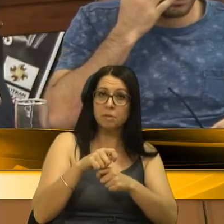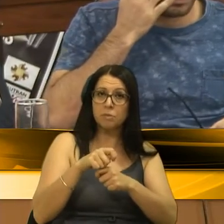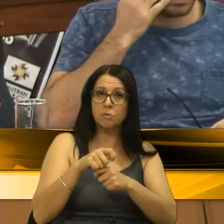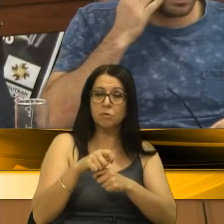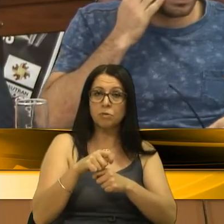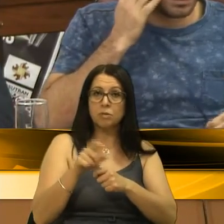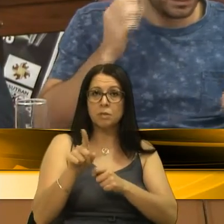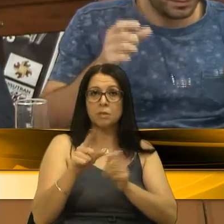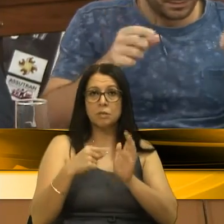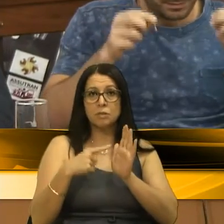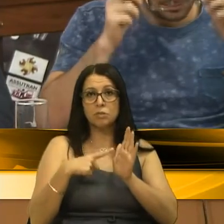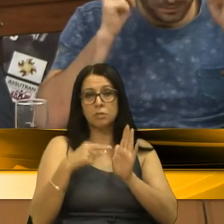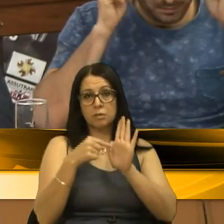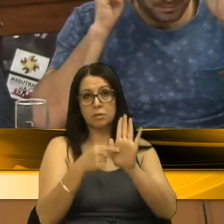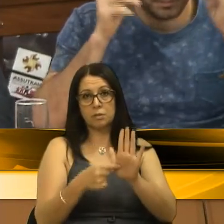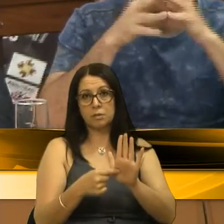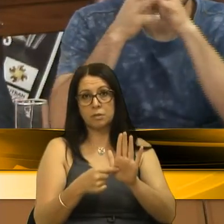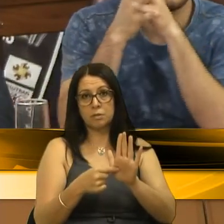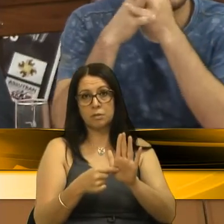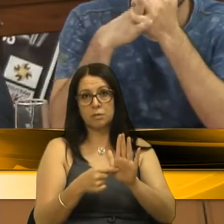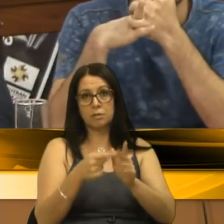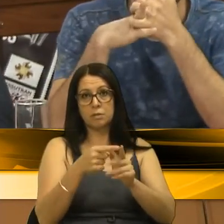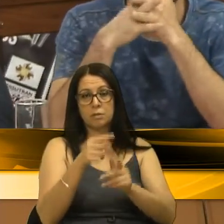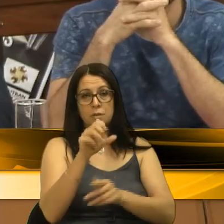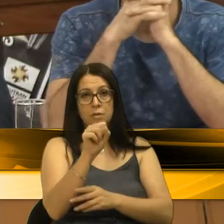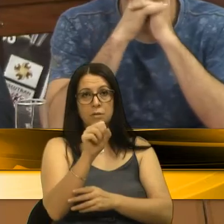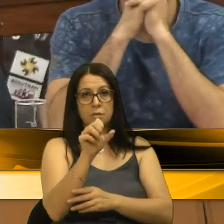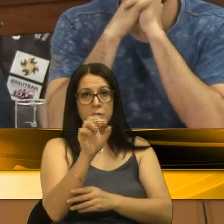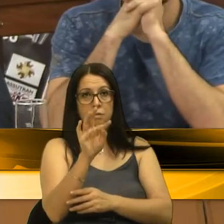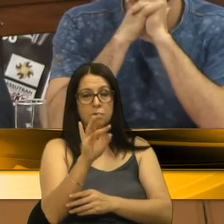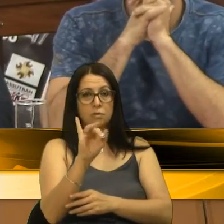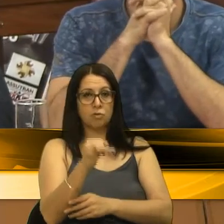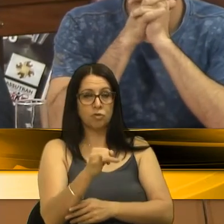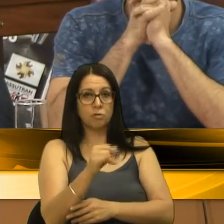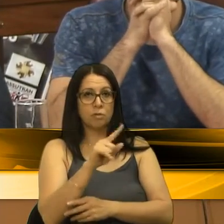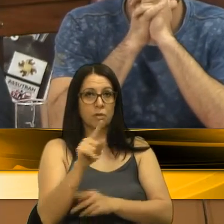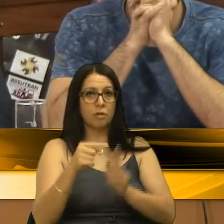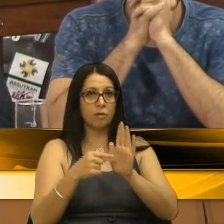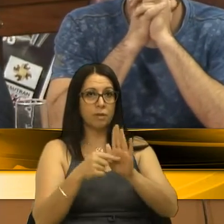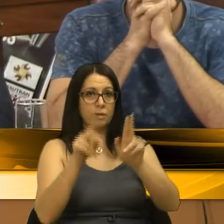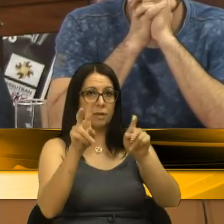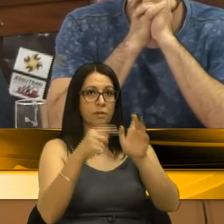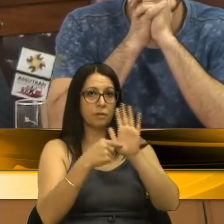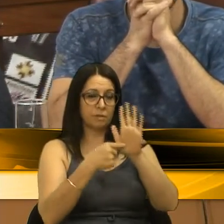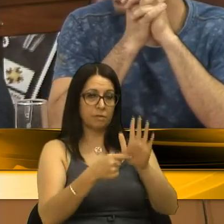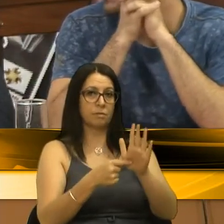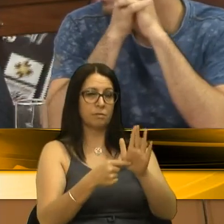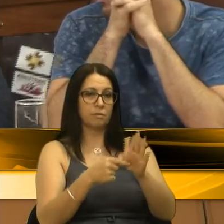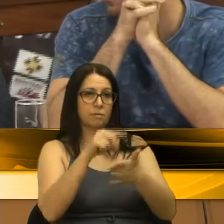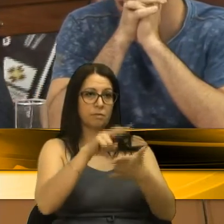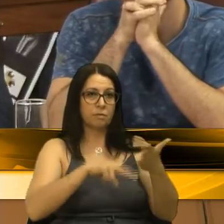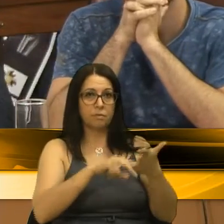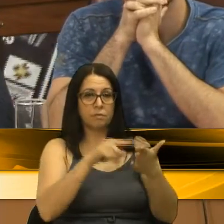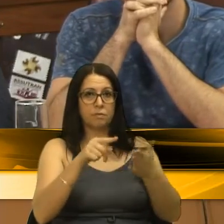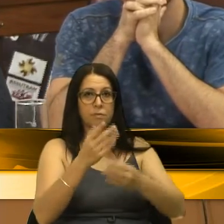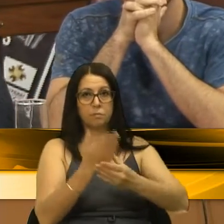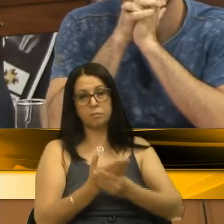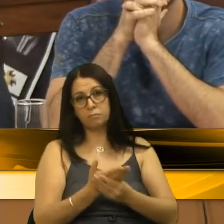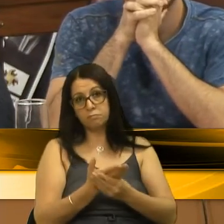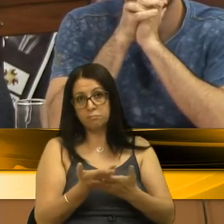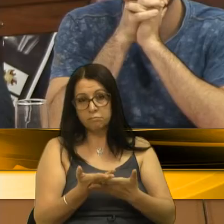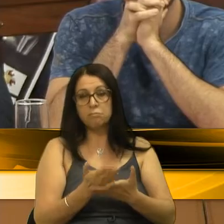essenciais à formação do entendimento sobre o caso. Eu solicito que o senhor dê conhecimento à senhora procuradora, no sentido de